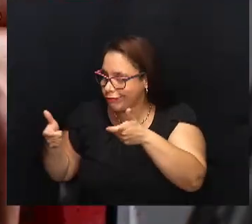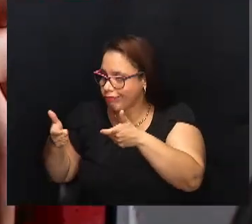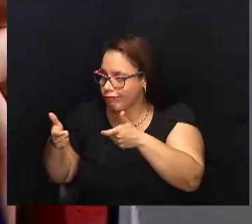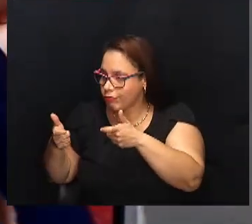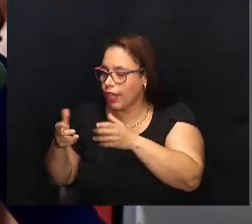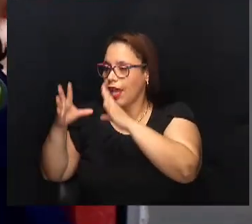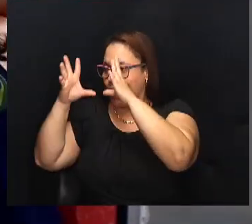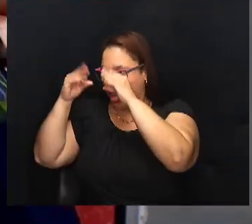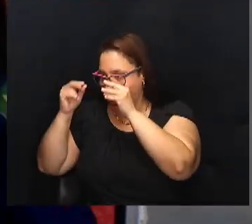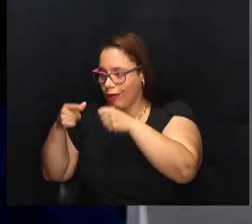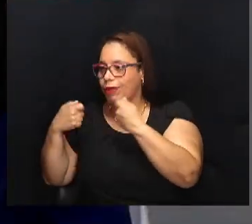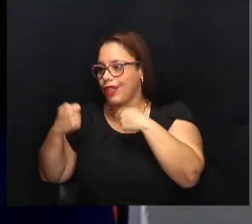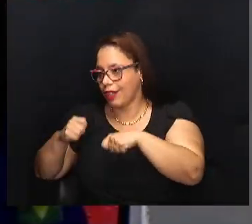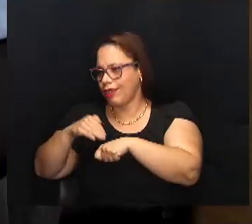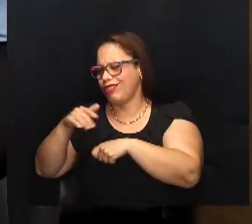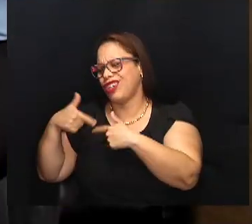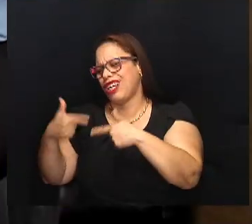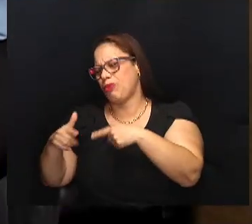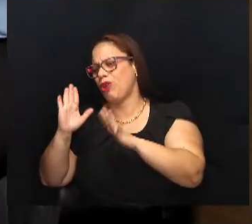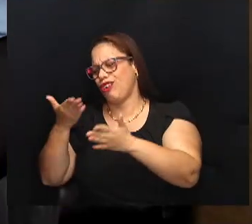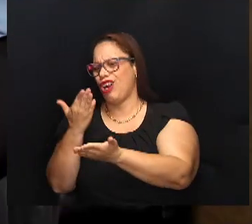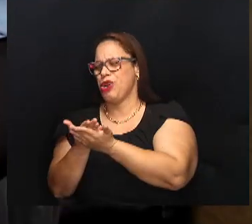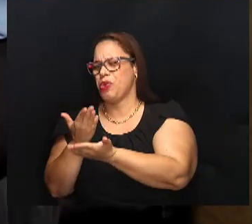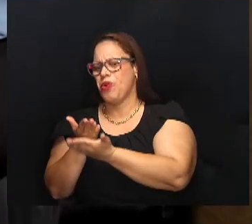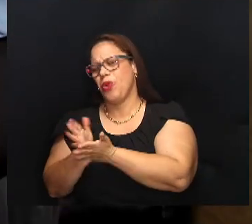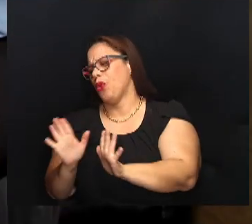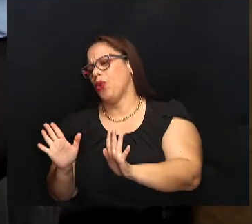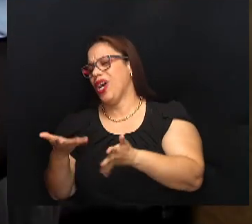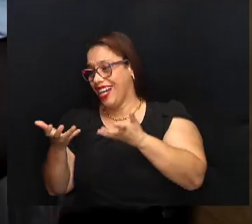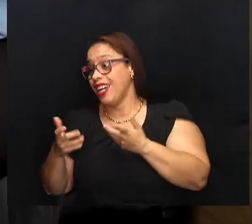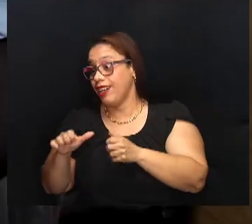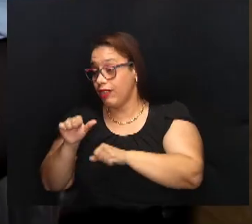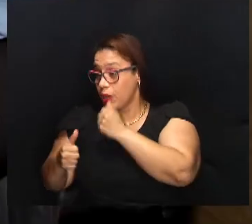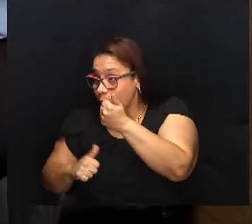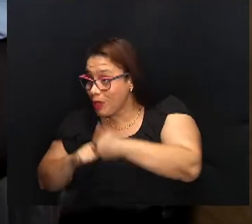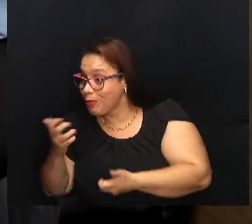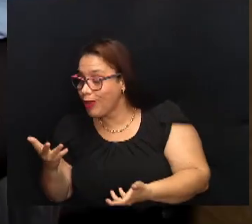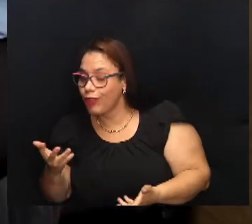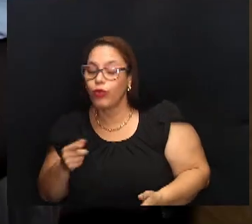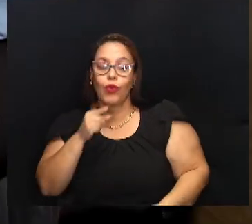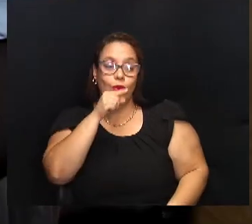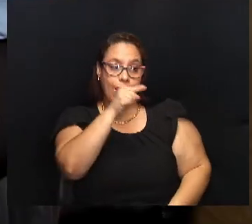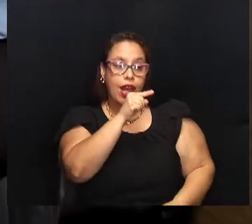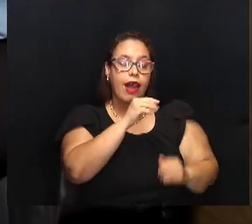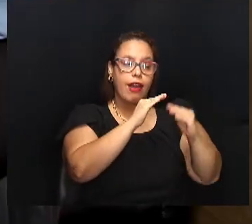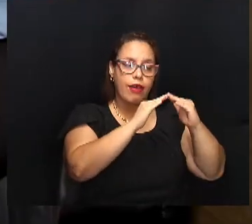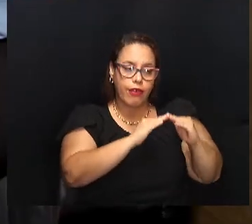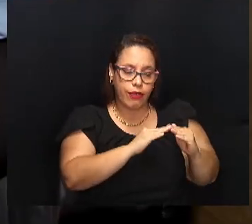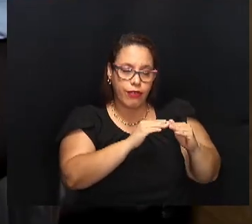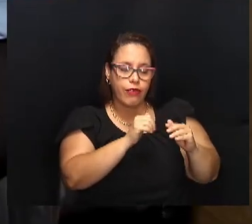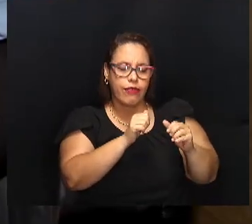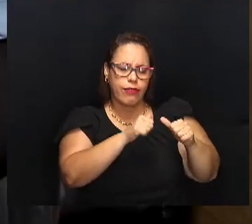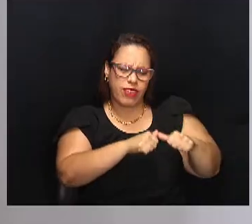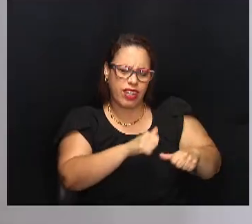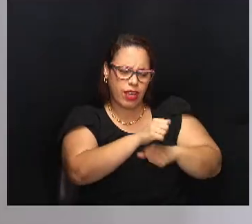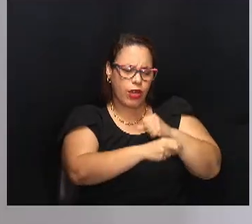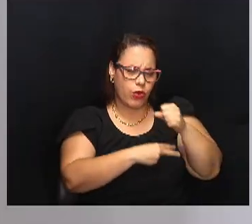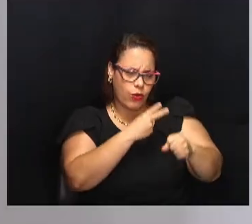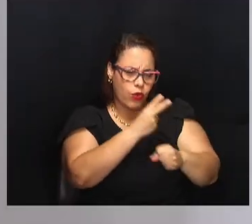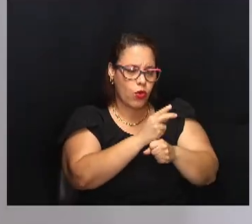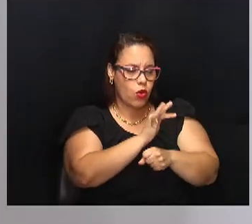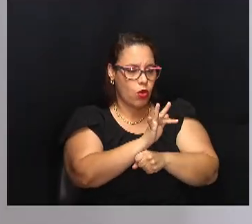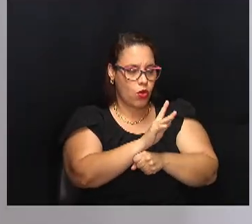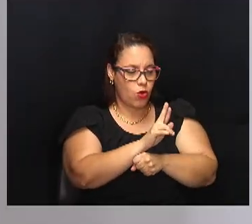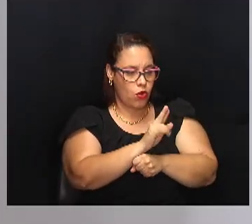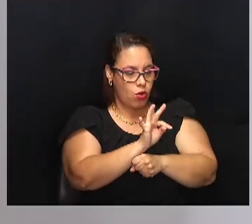da noite, né? Da noite. Porque o pessoal já trabalhou, já estudou. Sim, é à noite. E aí fiquei lá por 2 anos, né? Lá a gente começamos com futsal,